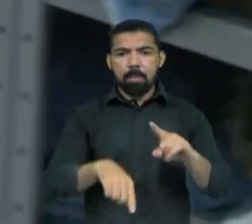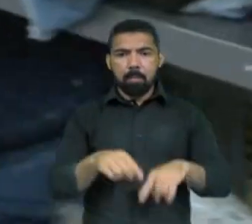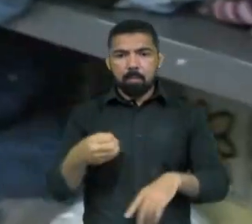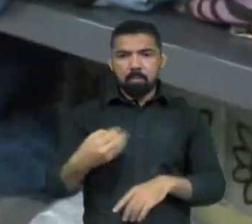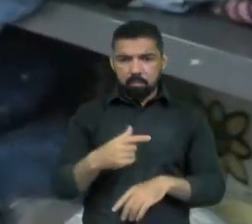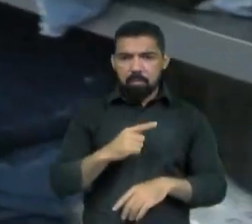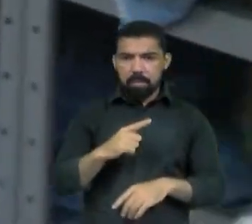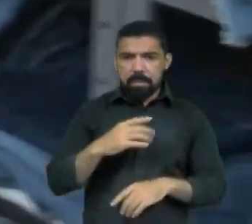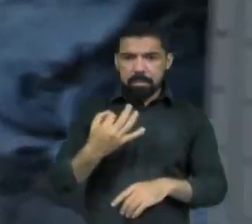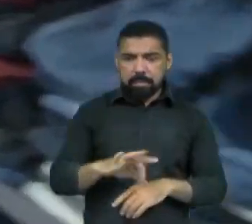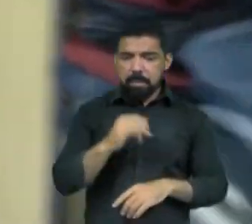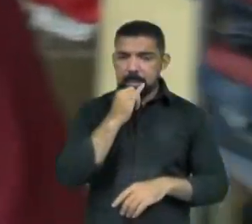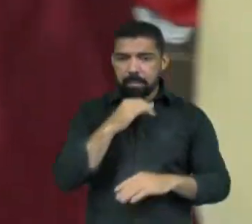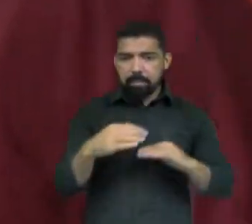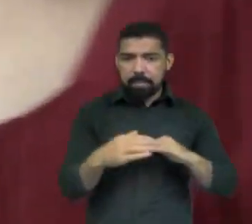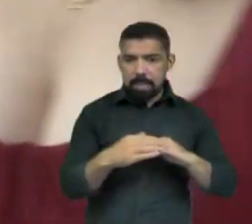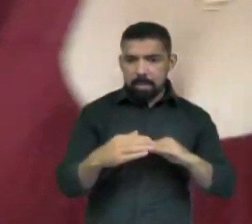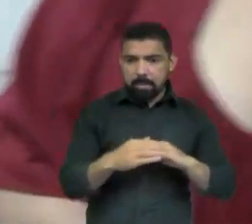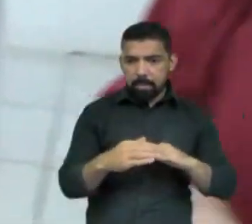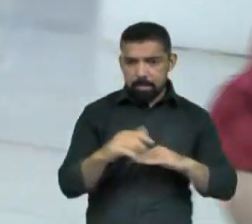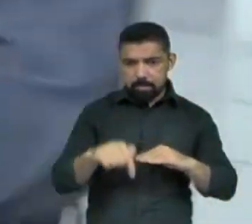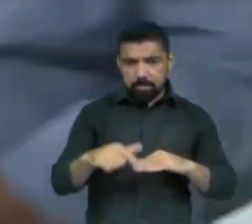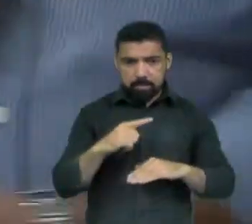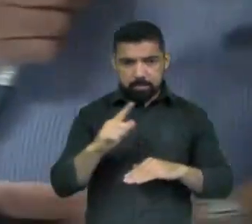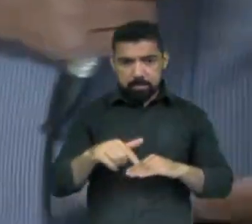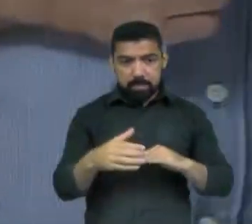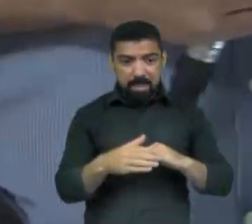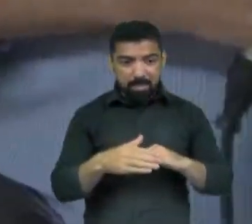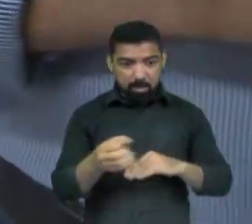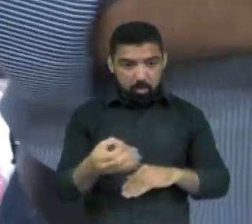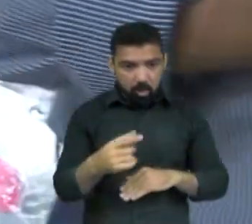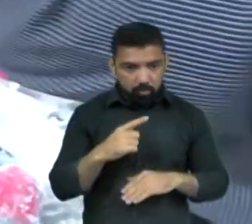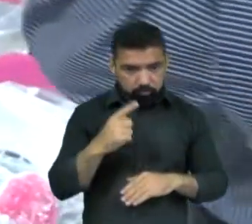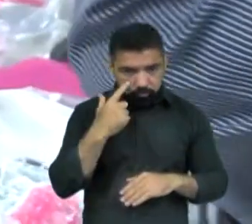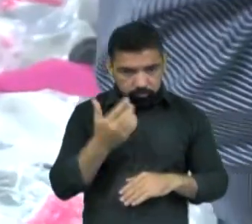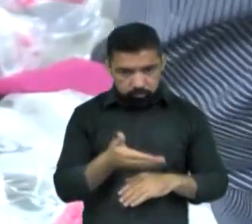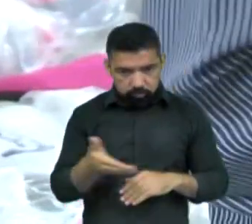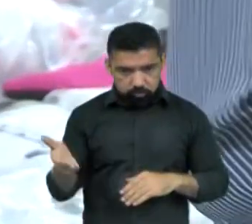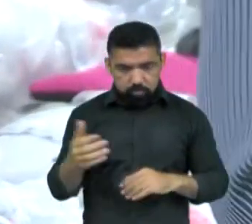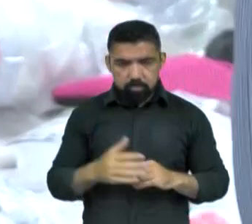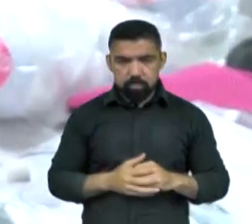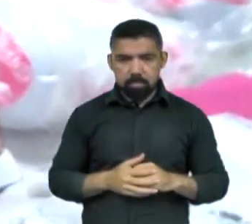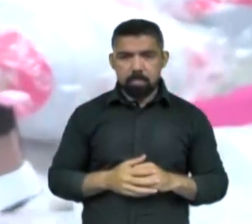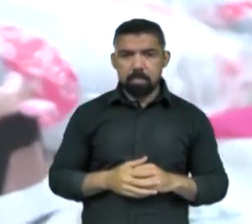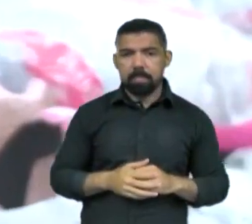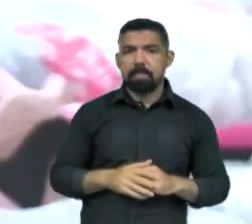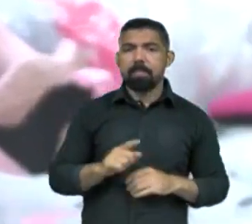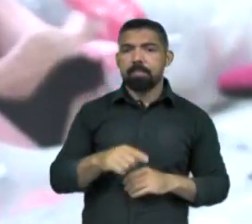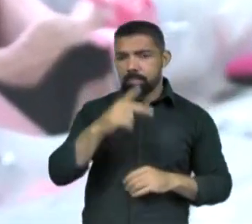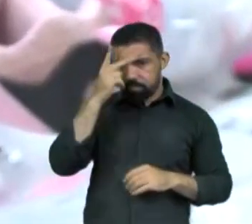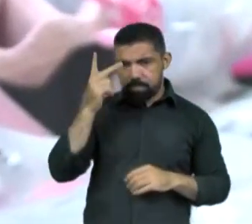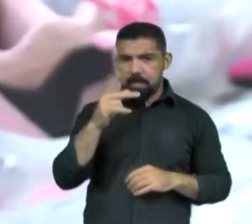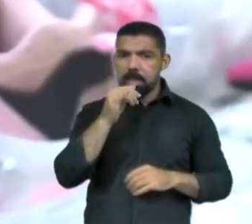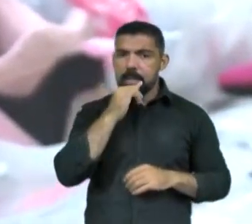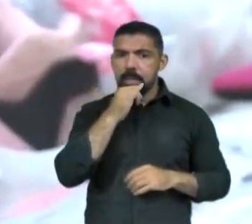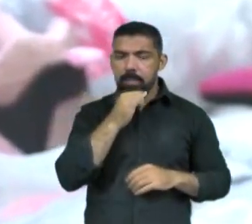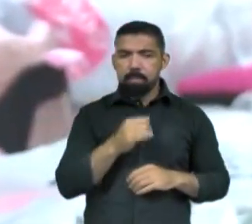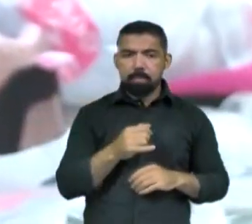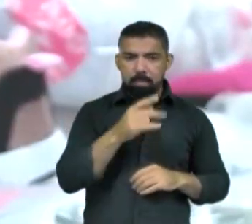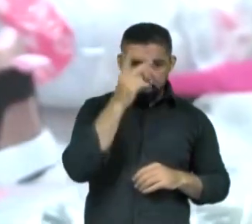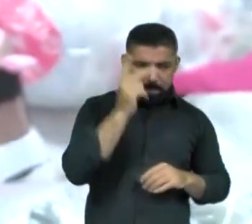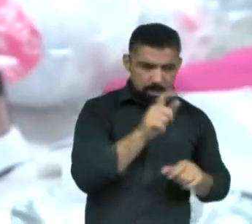exemplo, os sapatos aqui são sapatos novos. Isso significa dizer que não só as pessoas fazem as doações, mas